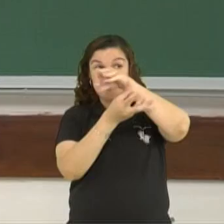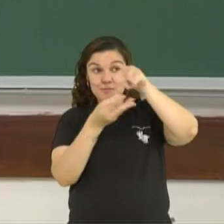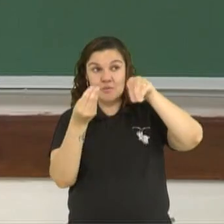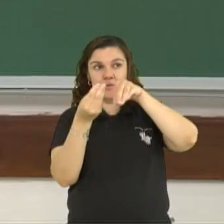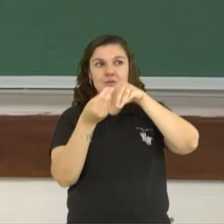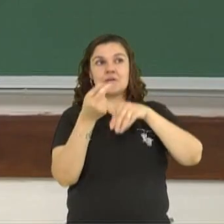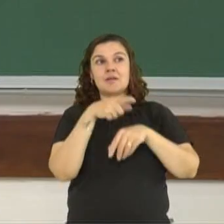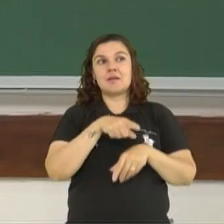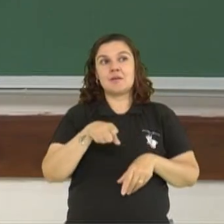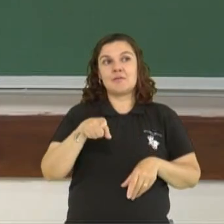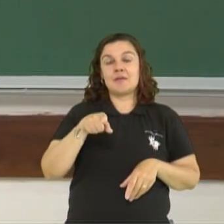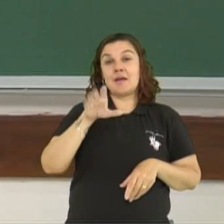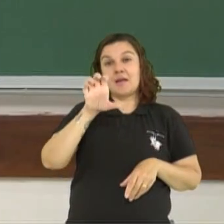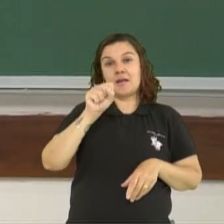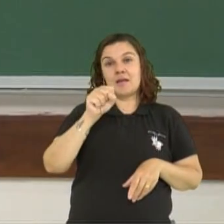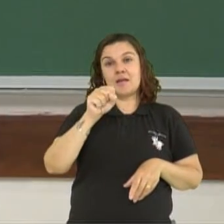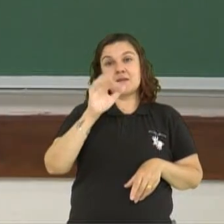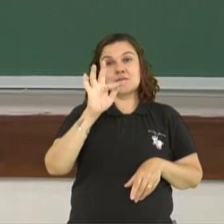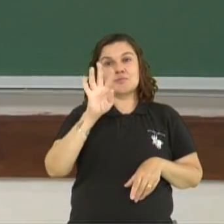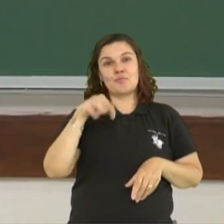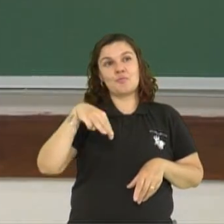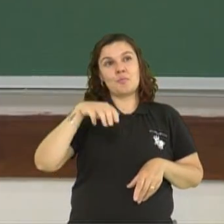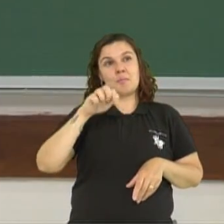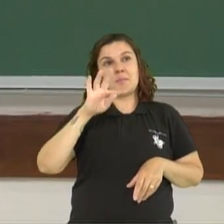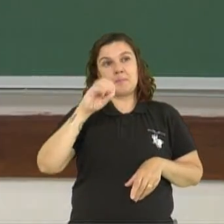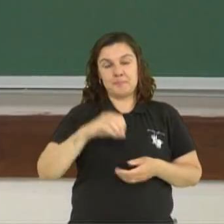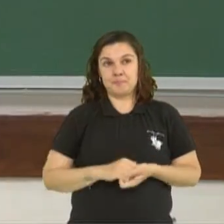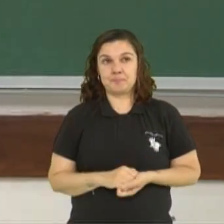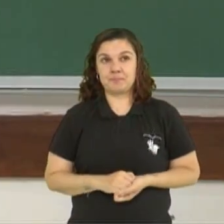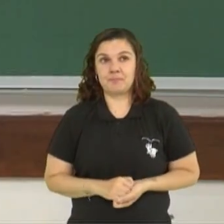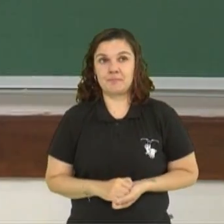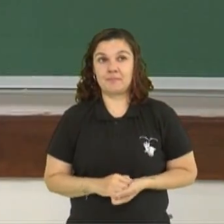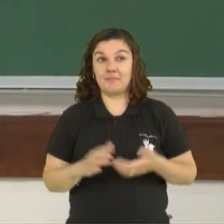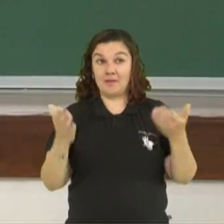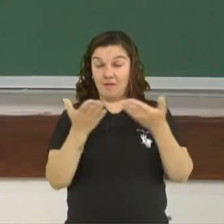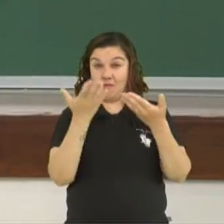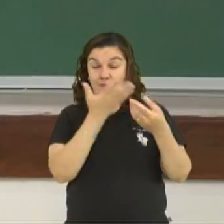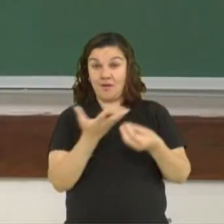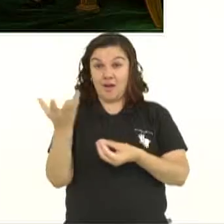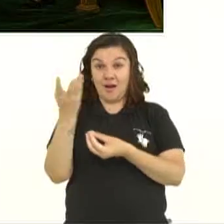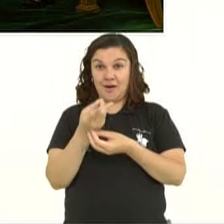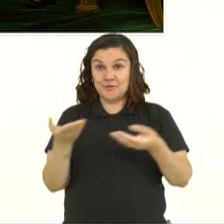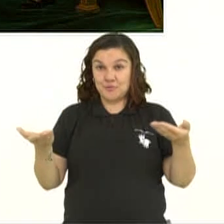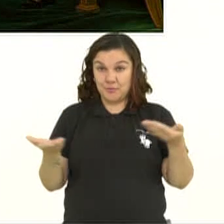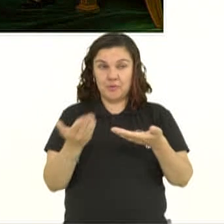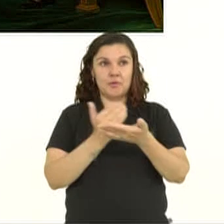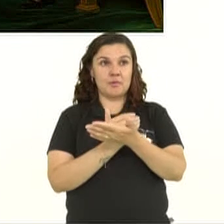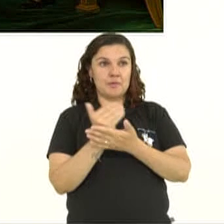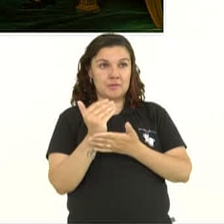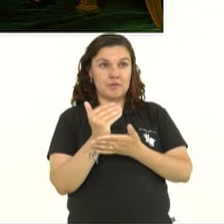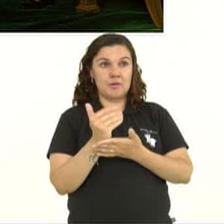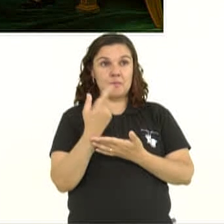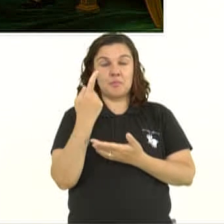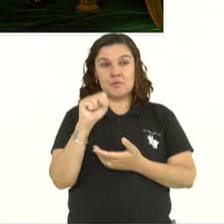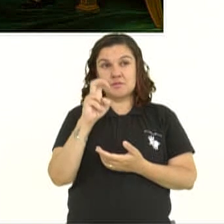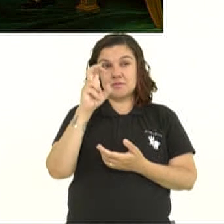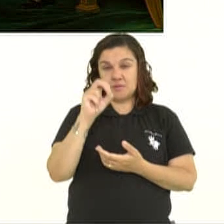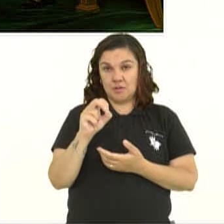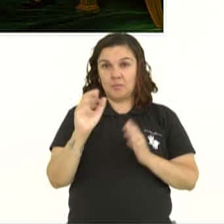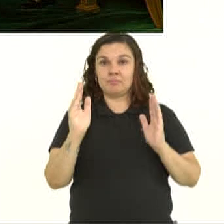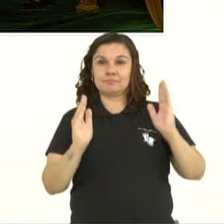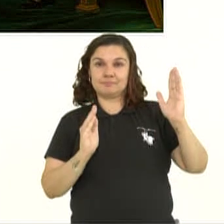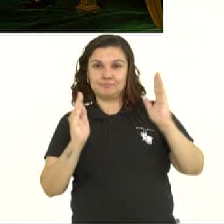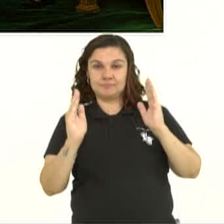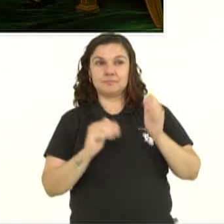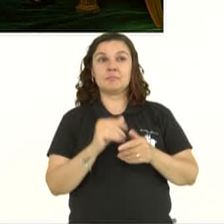E isso é chamado de esfumato. E nós temos arte contemporânea, compreendido em 1850 em diante, períodos